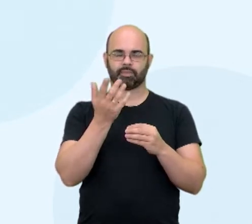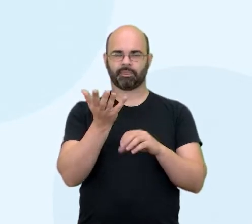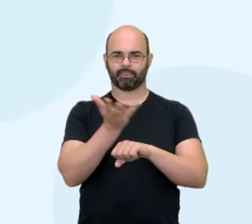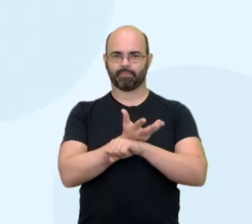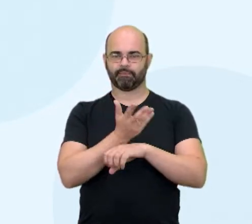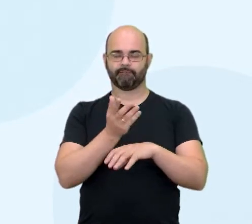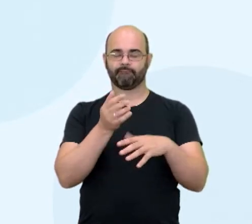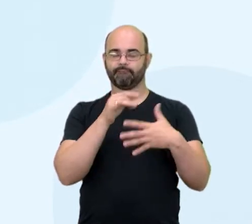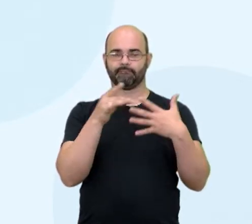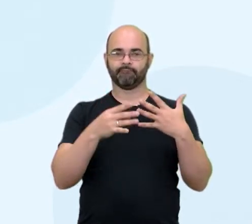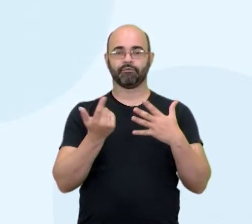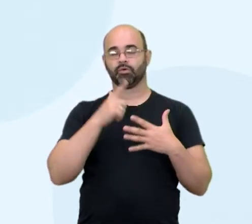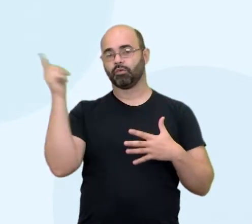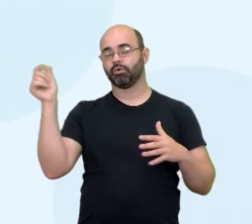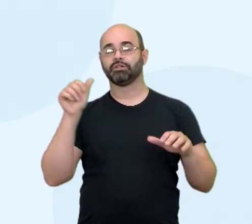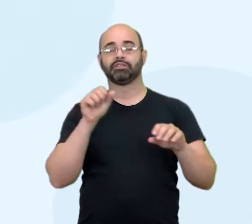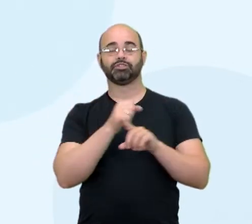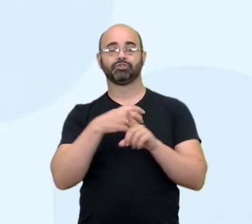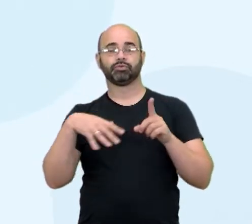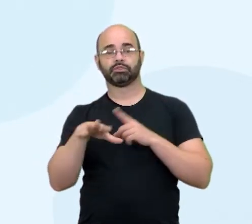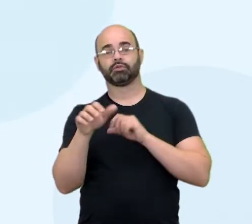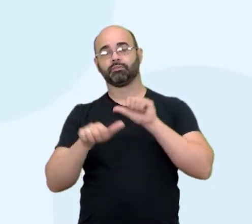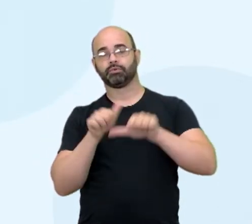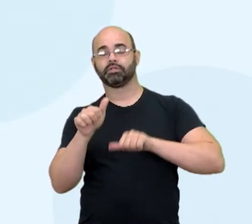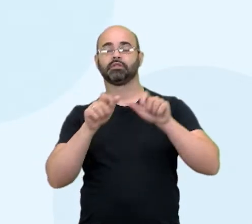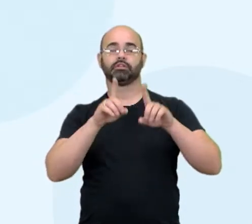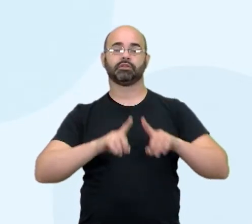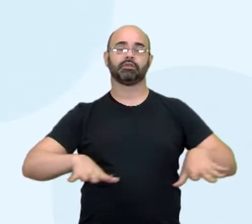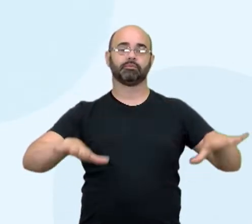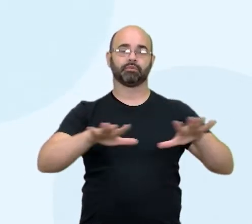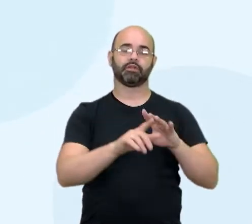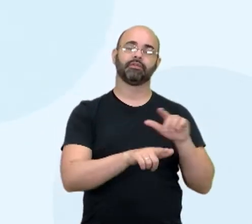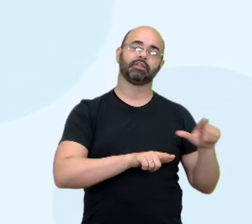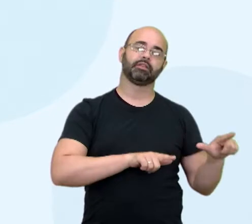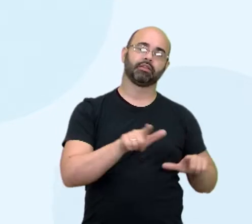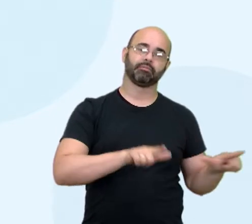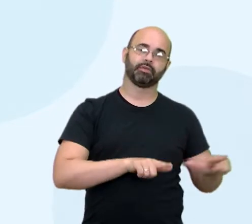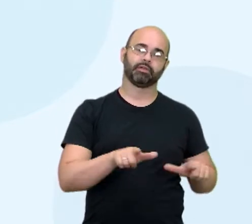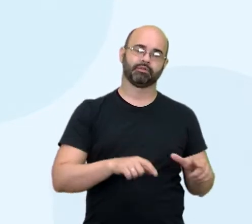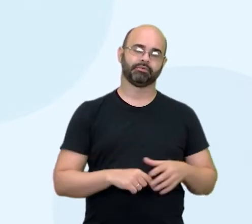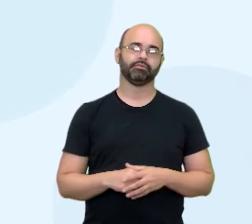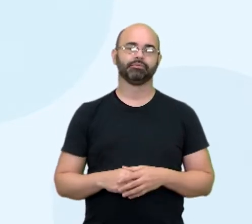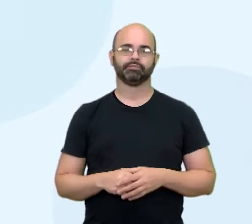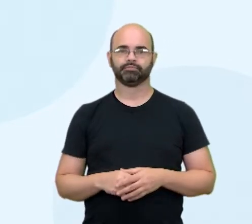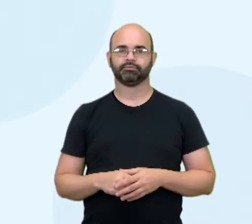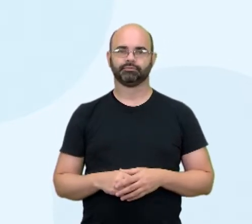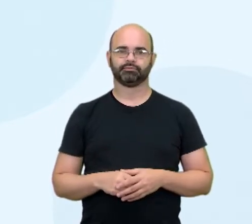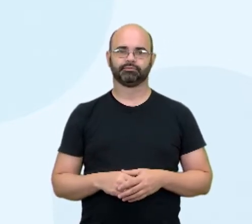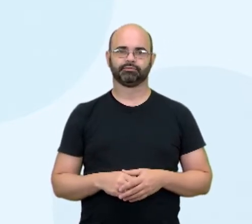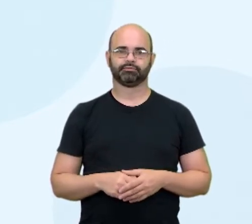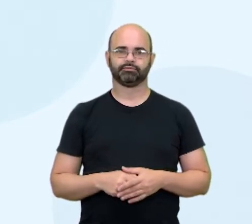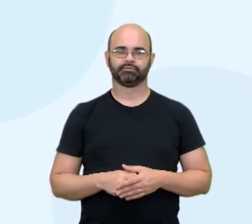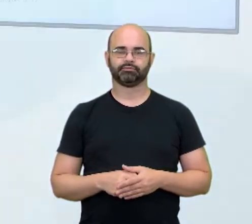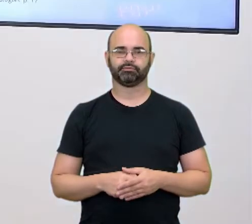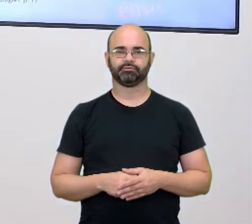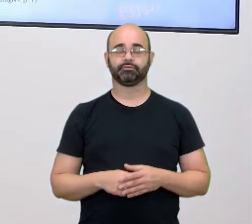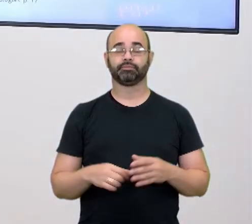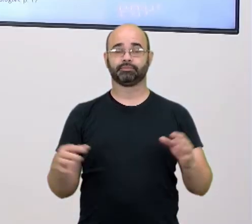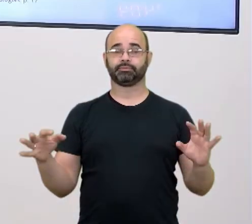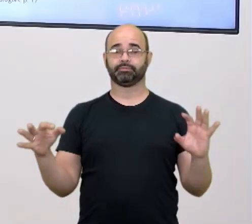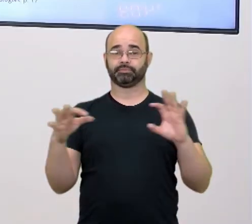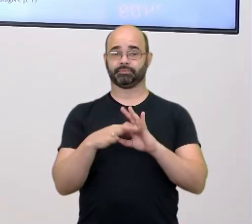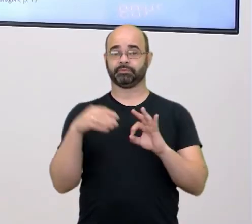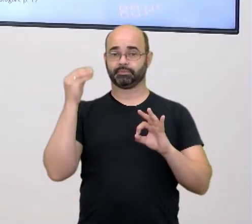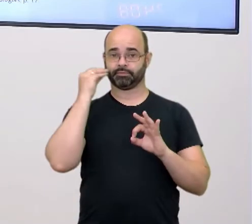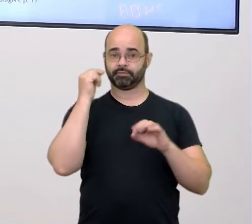curricular, que é Mudanças Sociais, Demografia e Trabalho, ou seja, a gente vai procurar integrar, né, essa aula